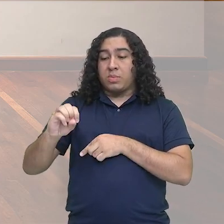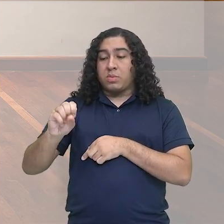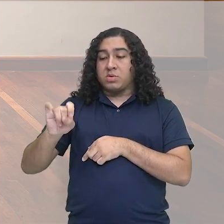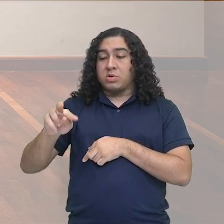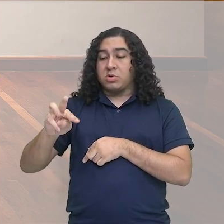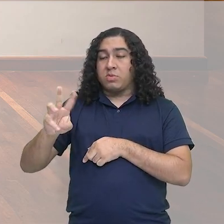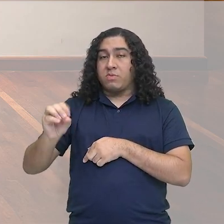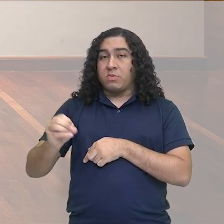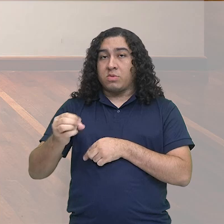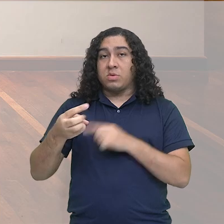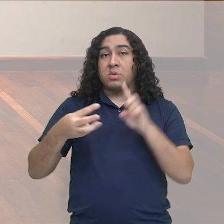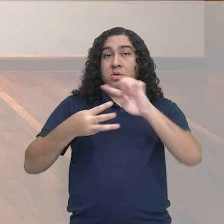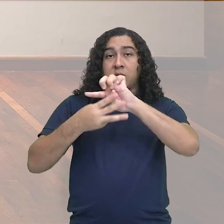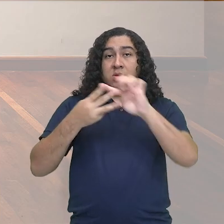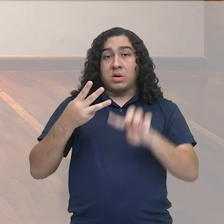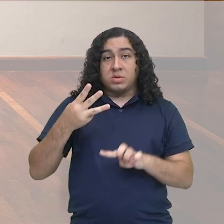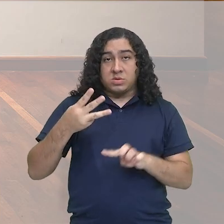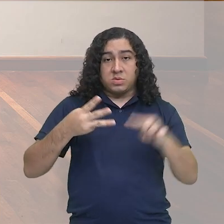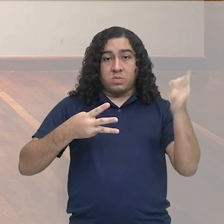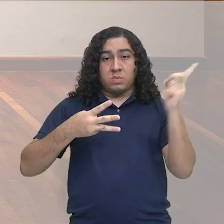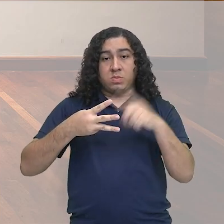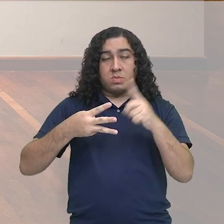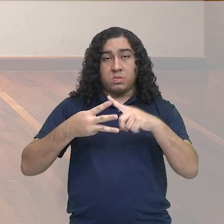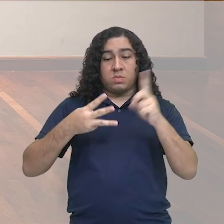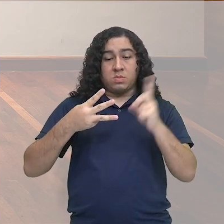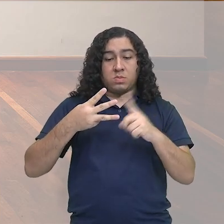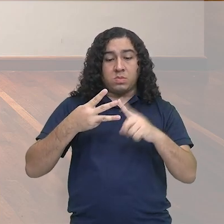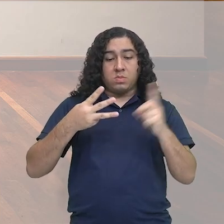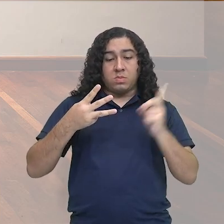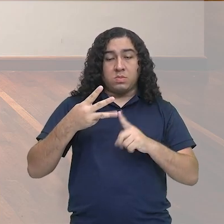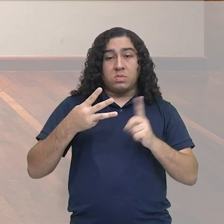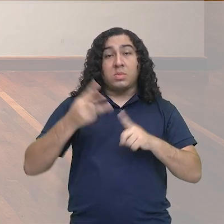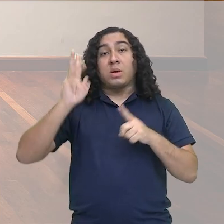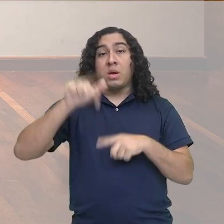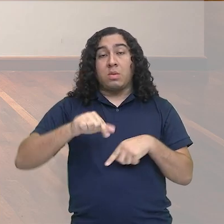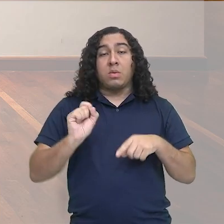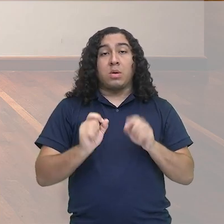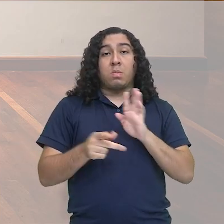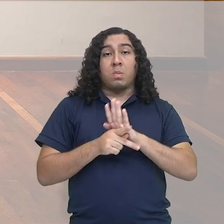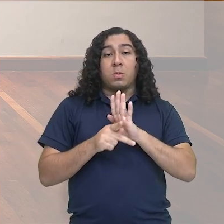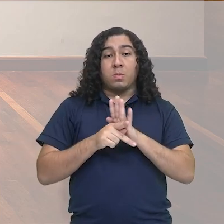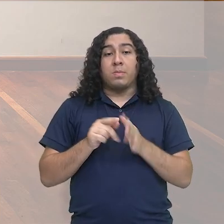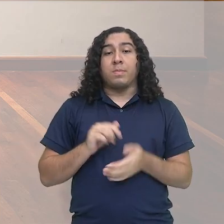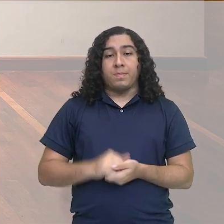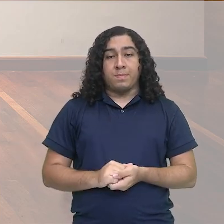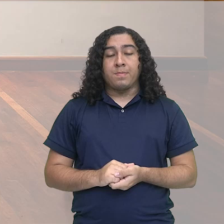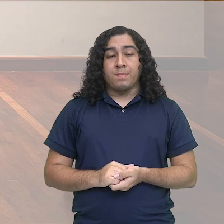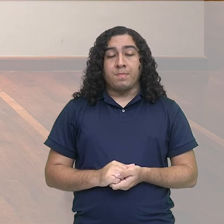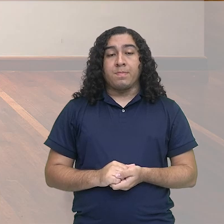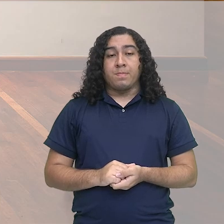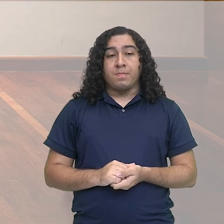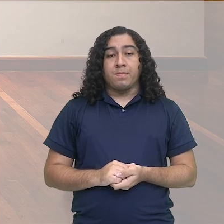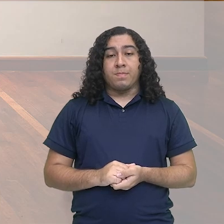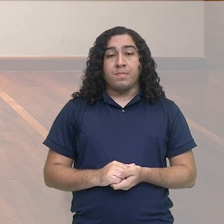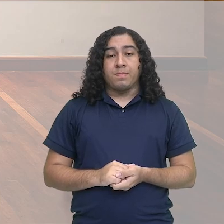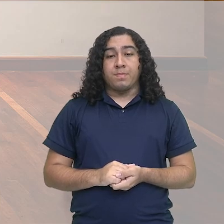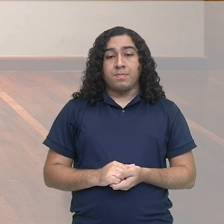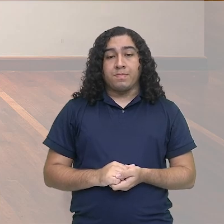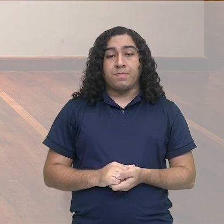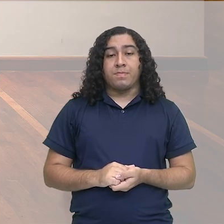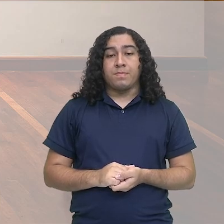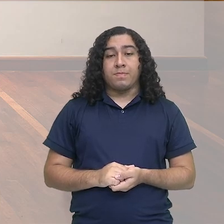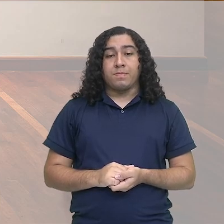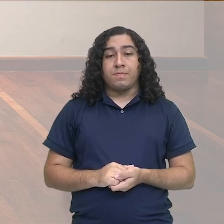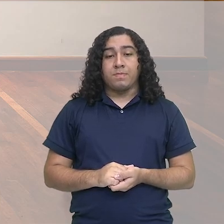temos aí três estágios, essas são as leis do chamado lei dos três estados. Então, nós temos aí o Comte, que vai dar,